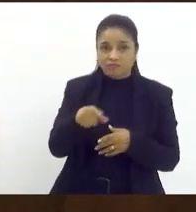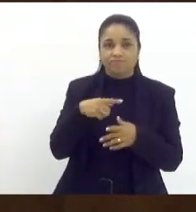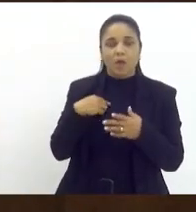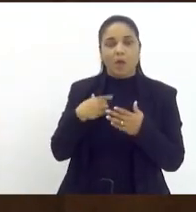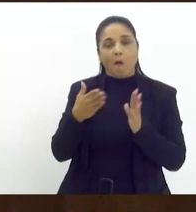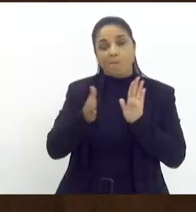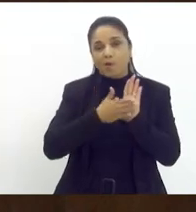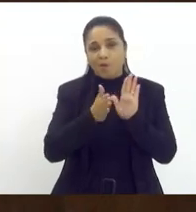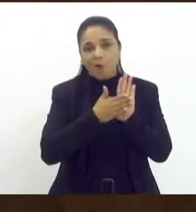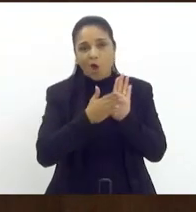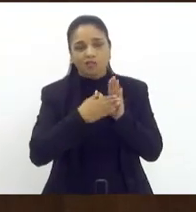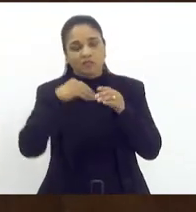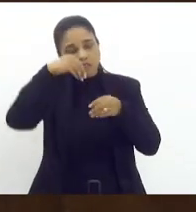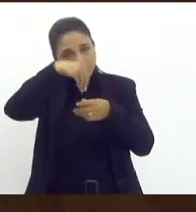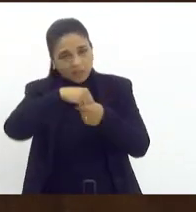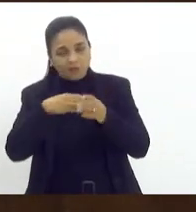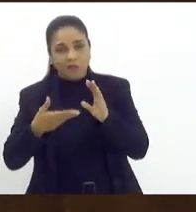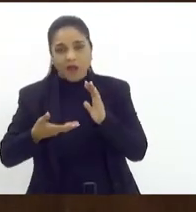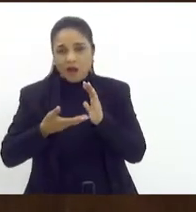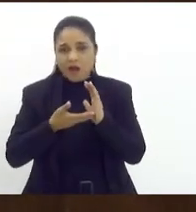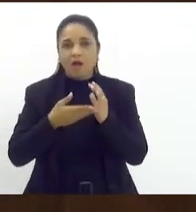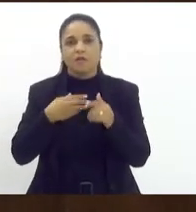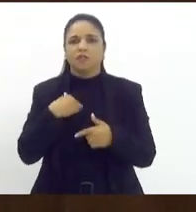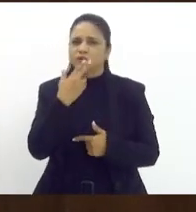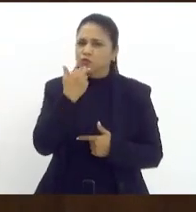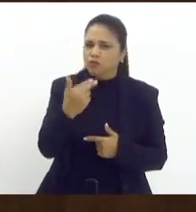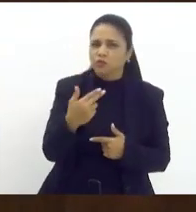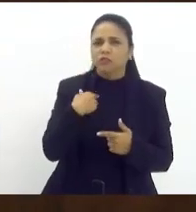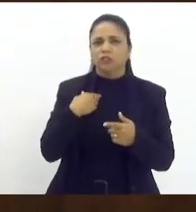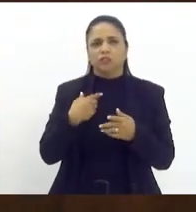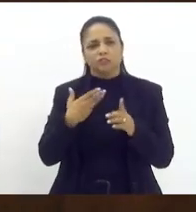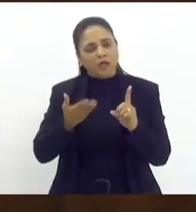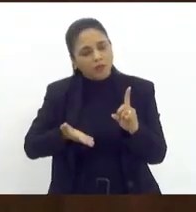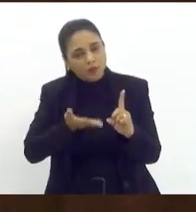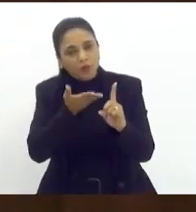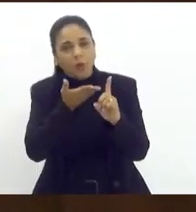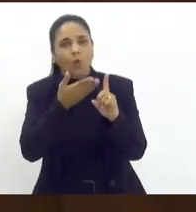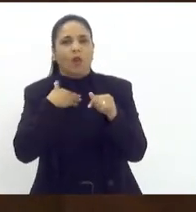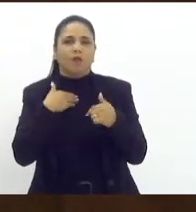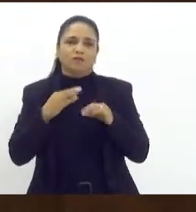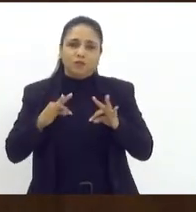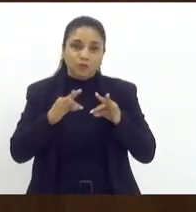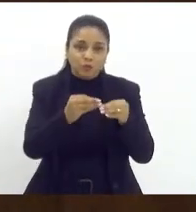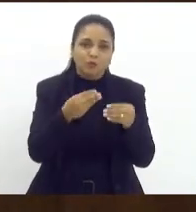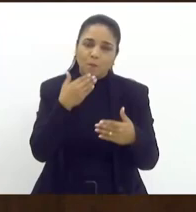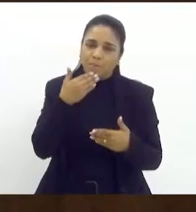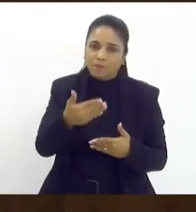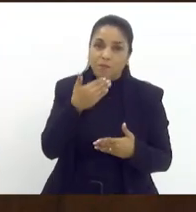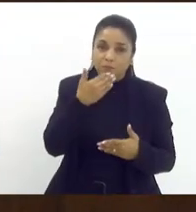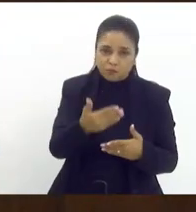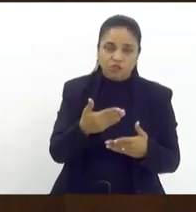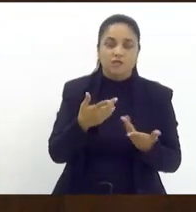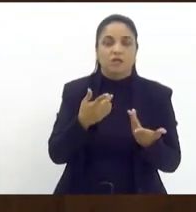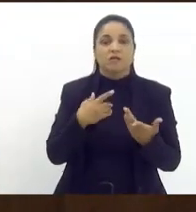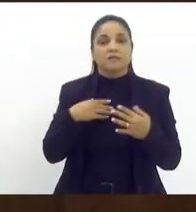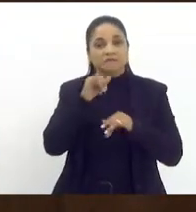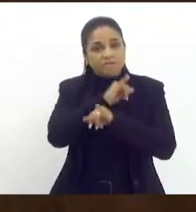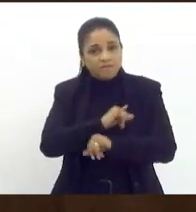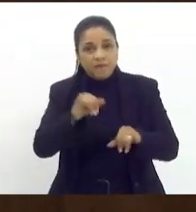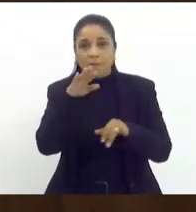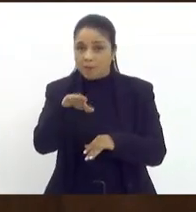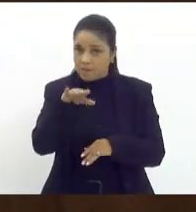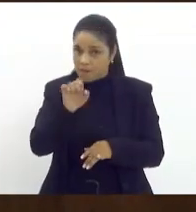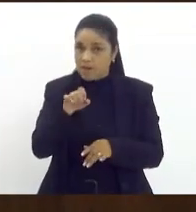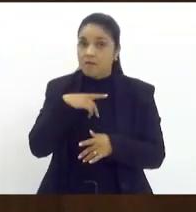mas é algo que as nutricionistas as consultoras de amamentação as doulas já pediam há muito tempo e dizer para todas as mães mas